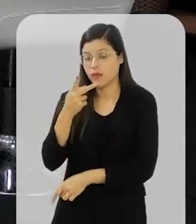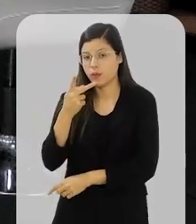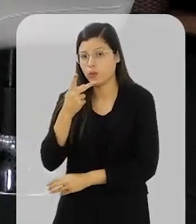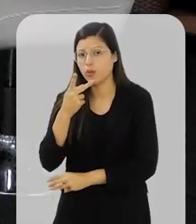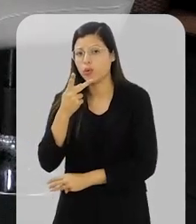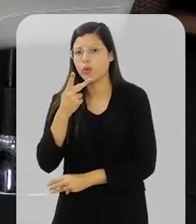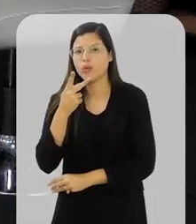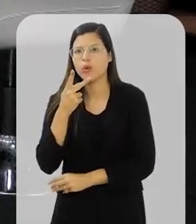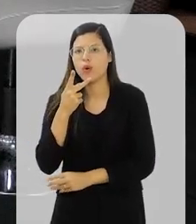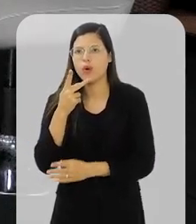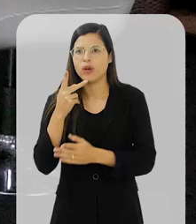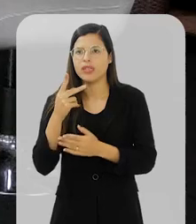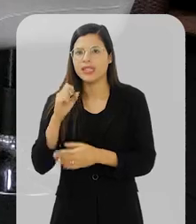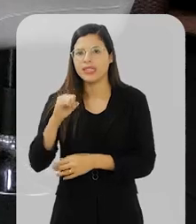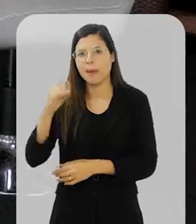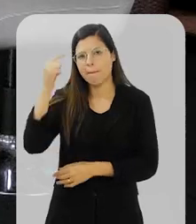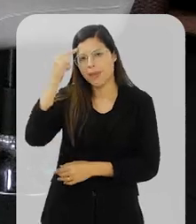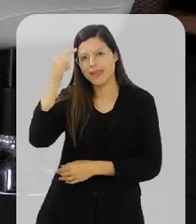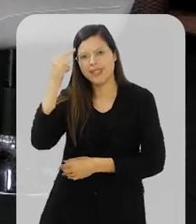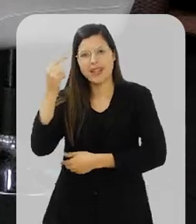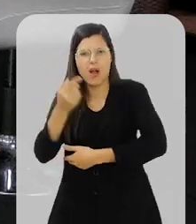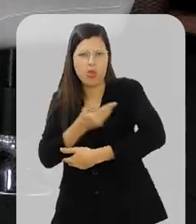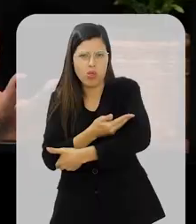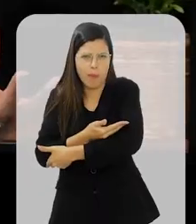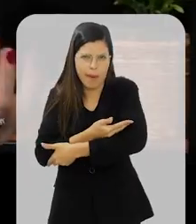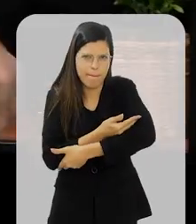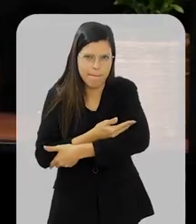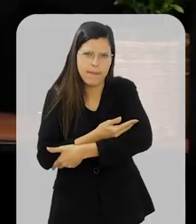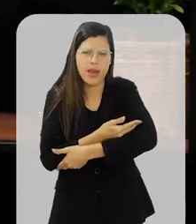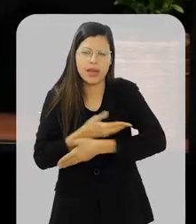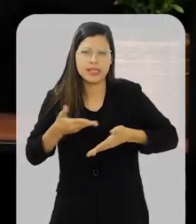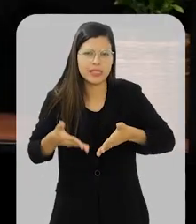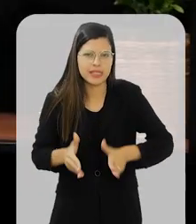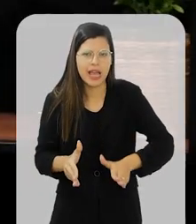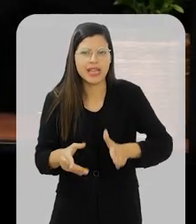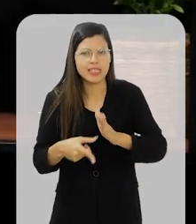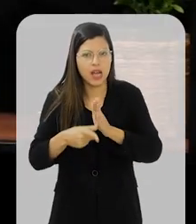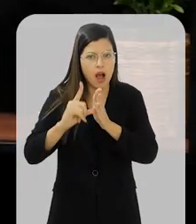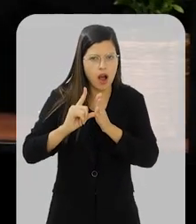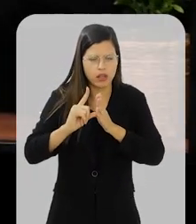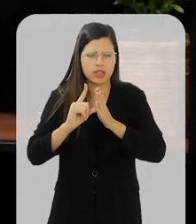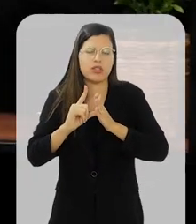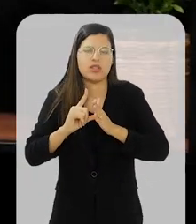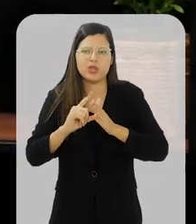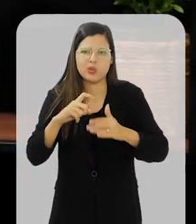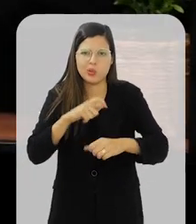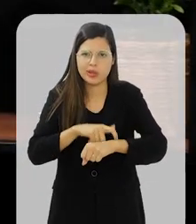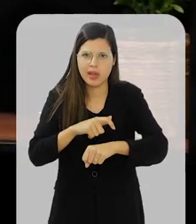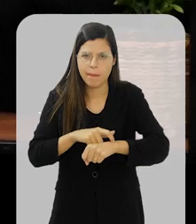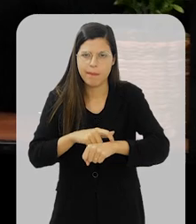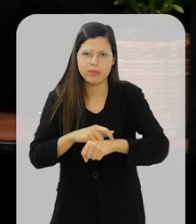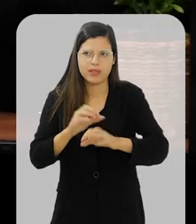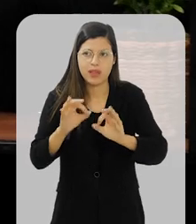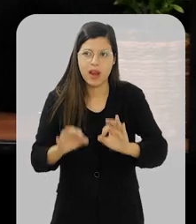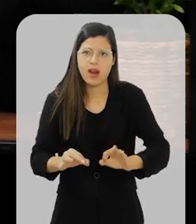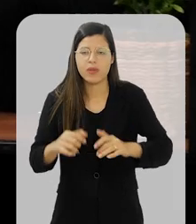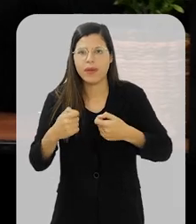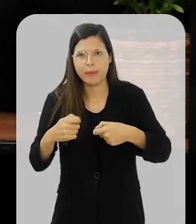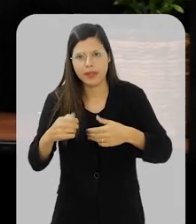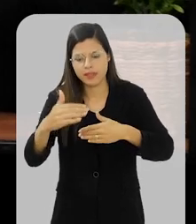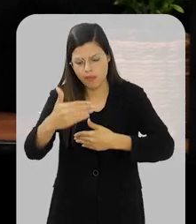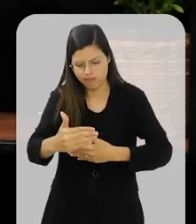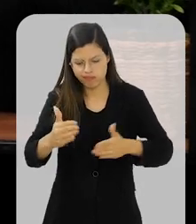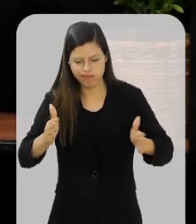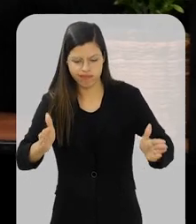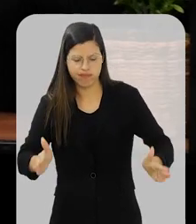muitas vezes, se a gente pensar no bebê que nasce muito prematuro, né, uma situação de prematuridade, que ele precisa ficar na incubadora por um período